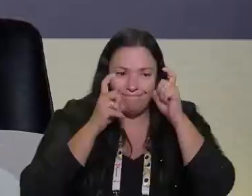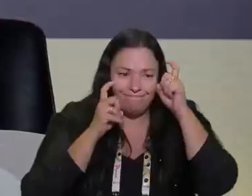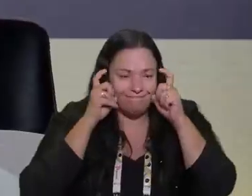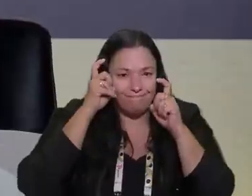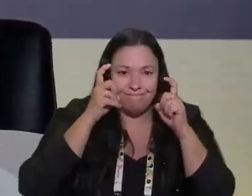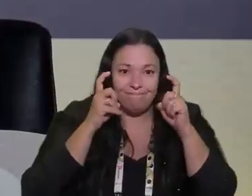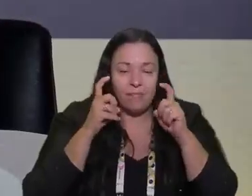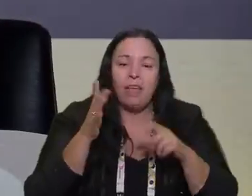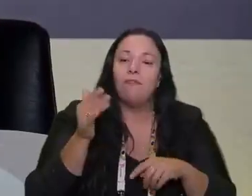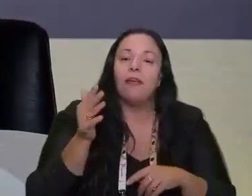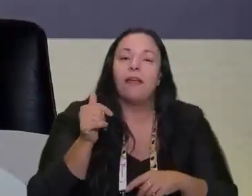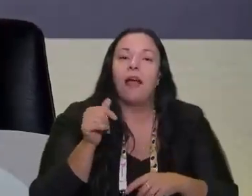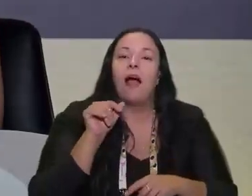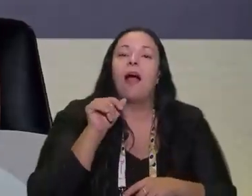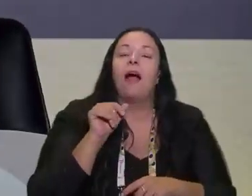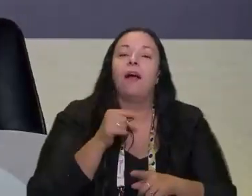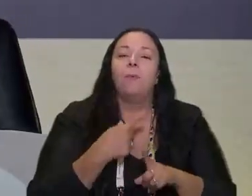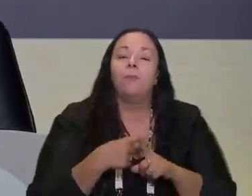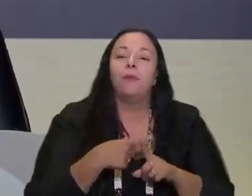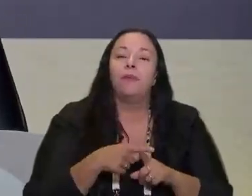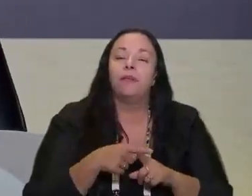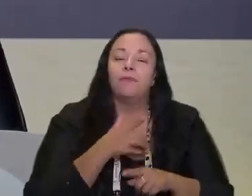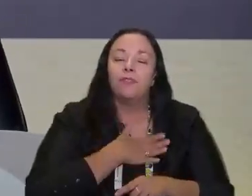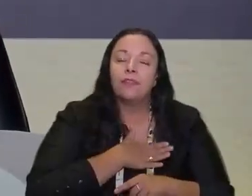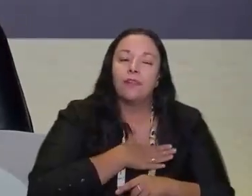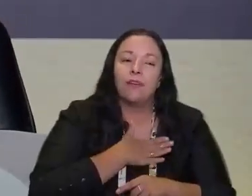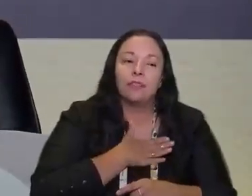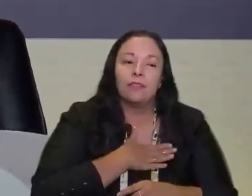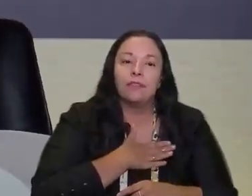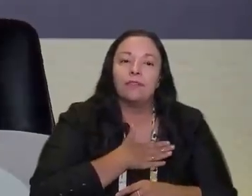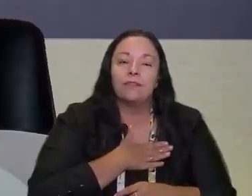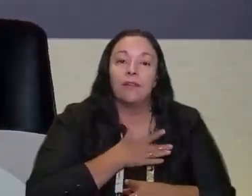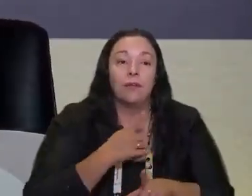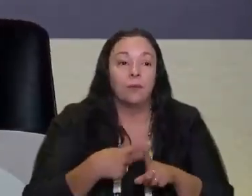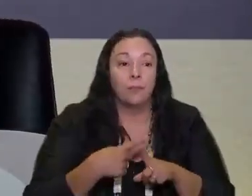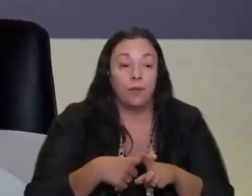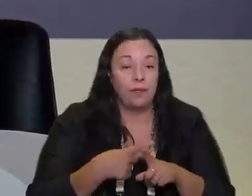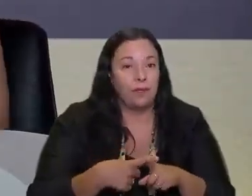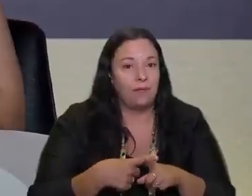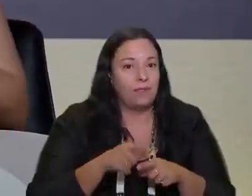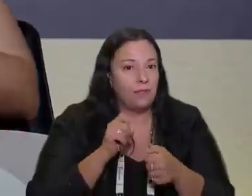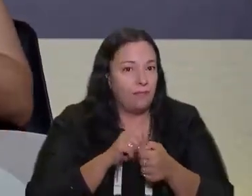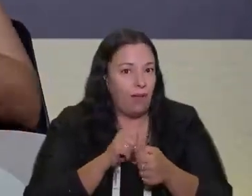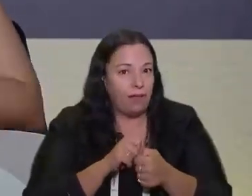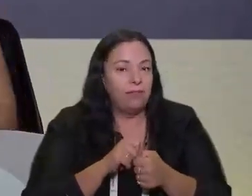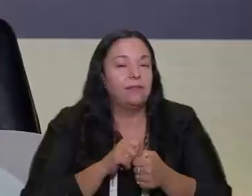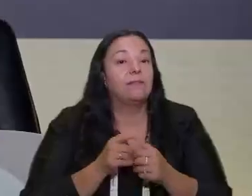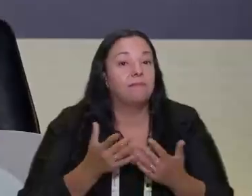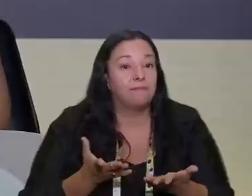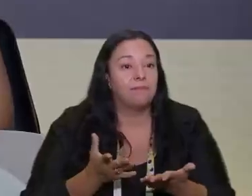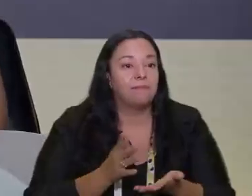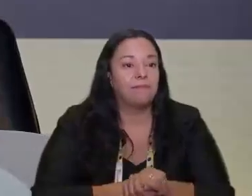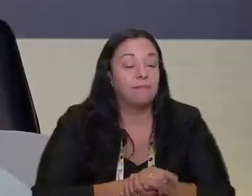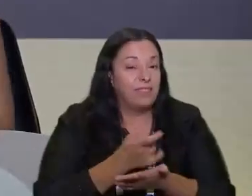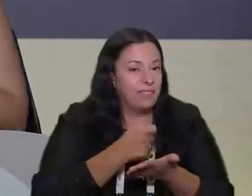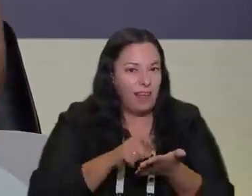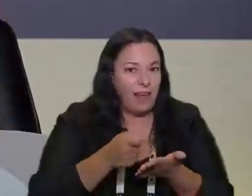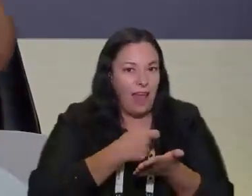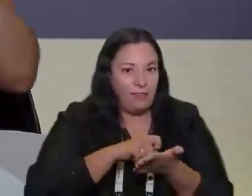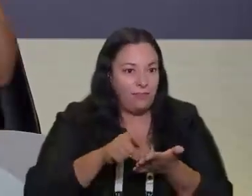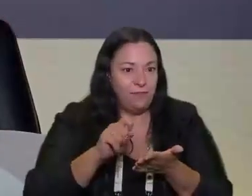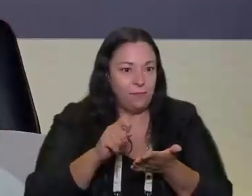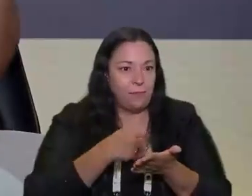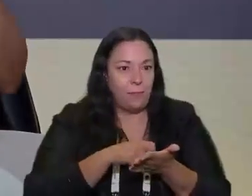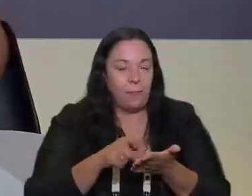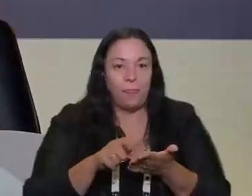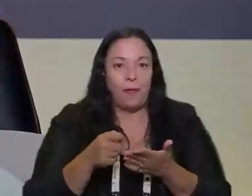seguinte, vem cá, por que você não... Você gosta tanto? Por que você não tenta? Por que você não escreve? Assim,